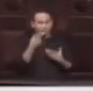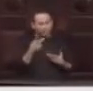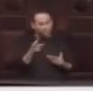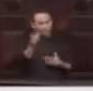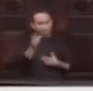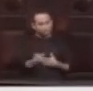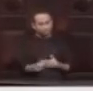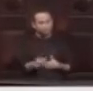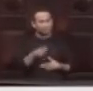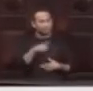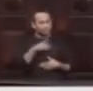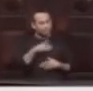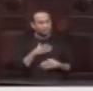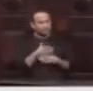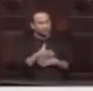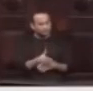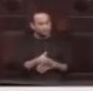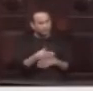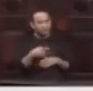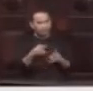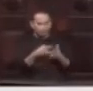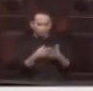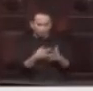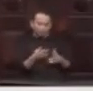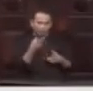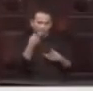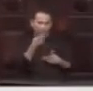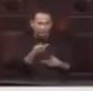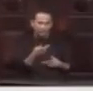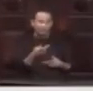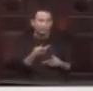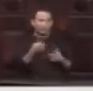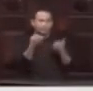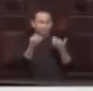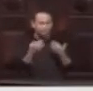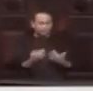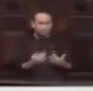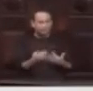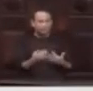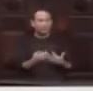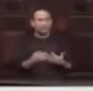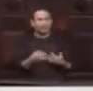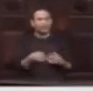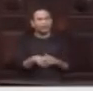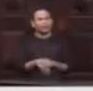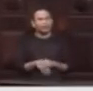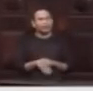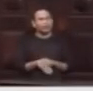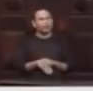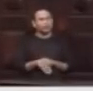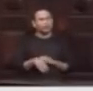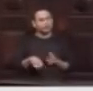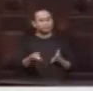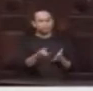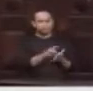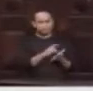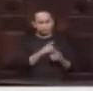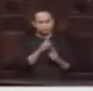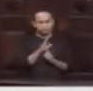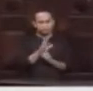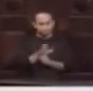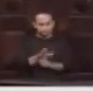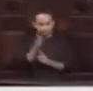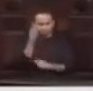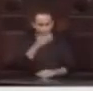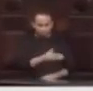terá acesso, não vou lhe entregar o documento, mas vou lhe entregar a cópia com as assinaturas. Vou mostrar